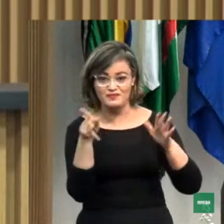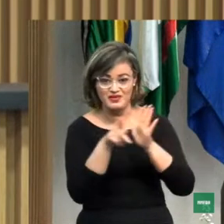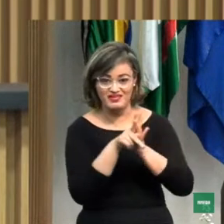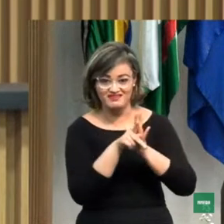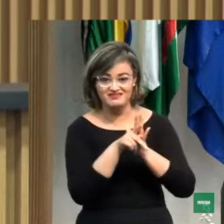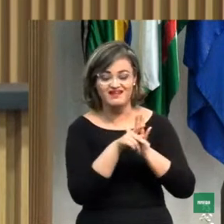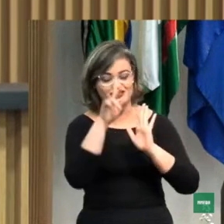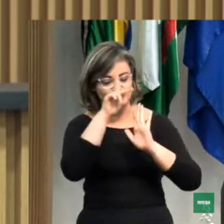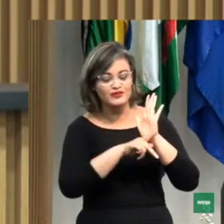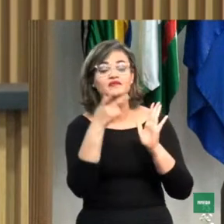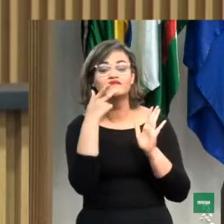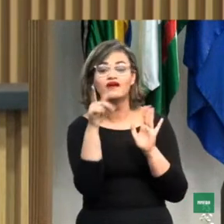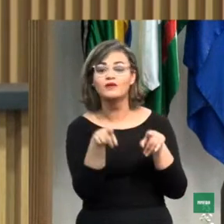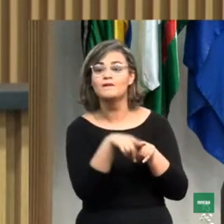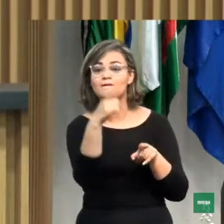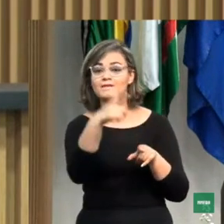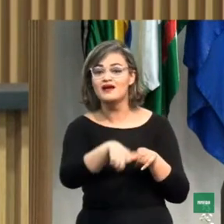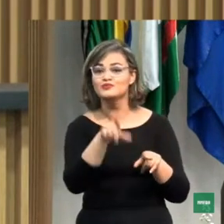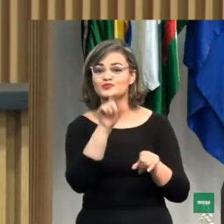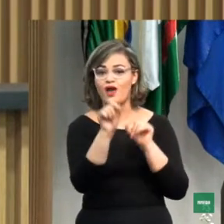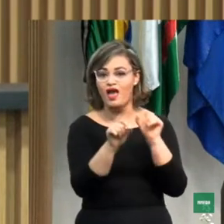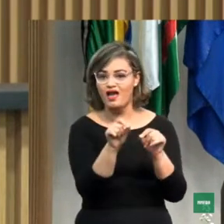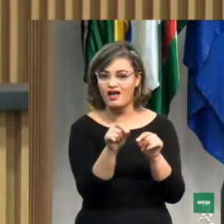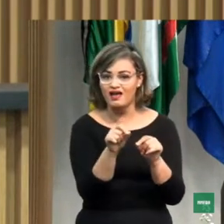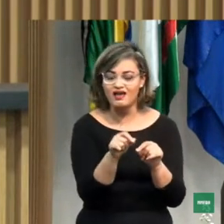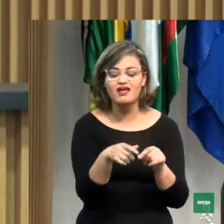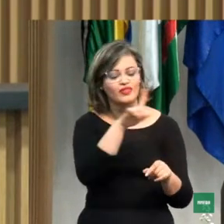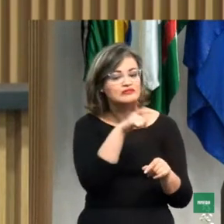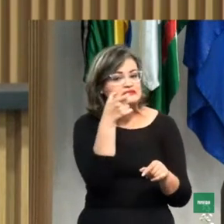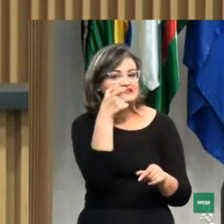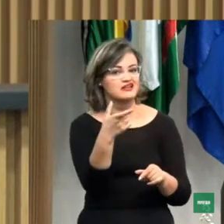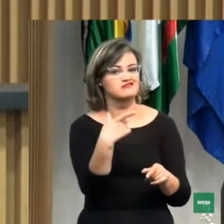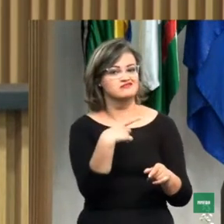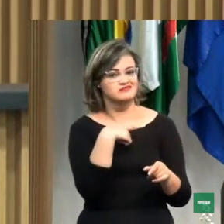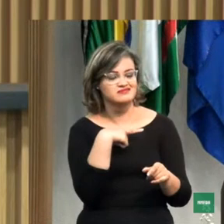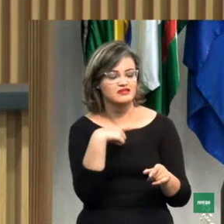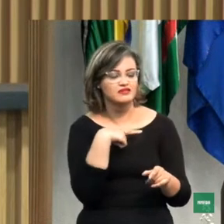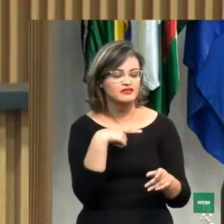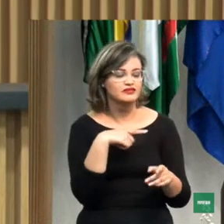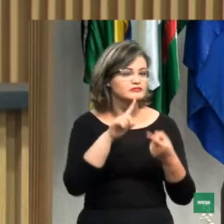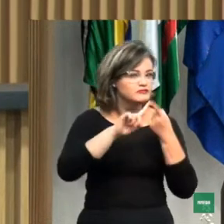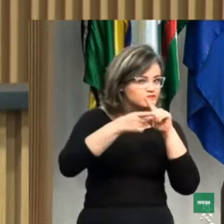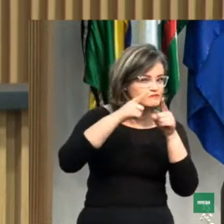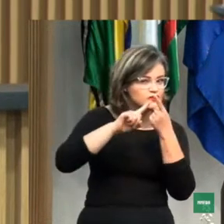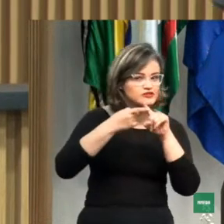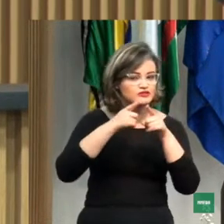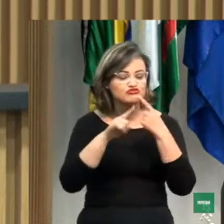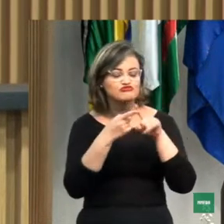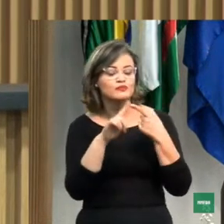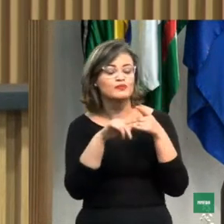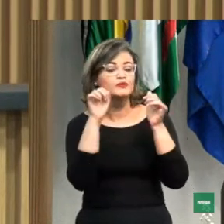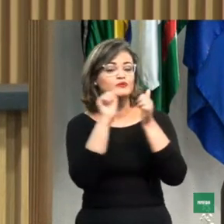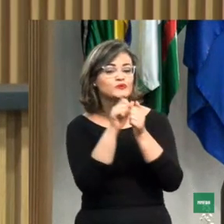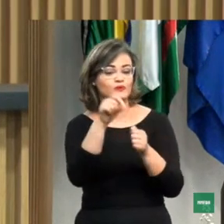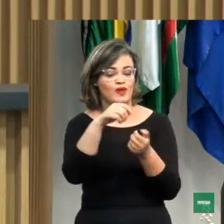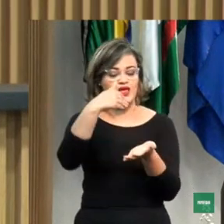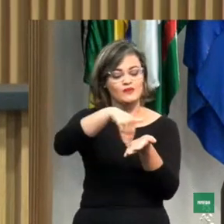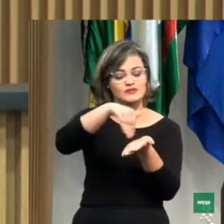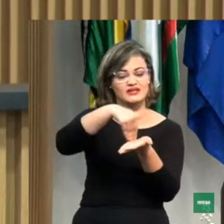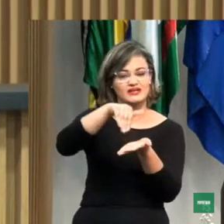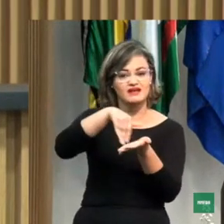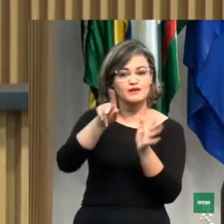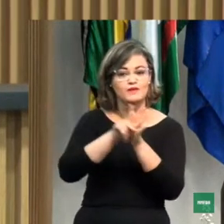também que temos o interesse, já estamos, então, em planejamento com a Secretaria de Gestão e